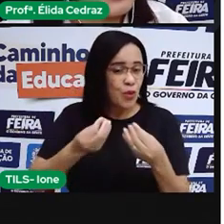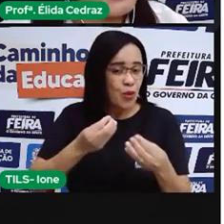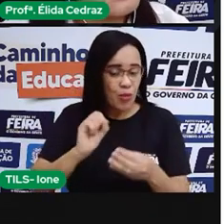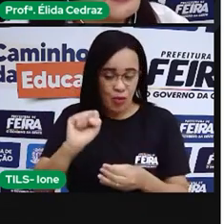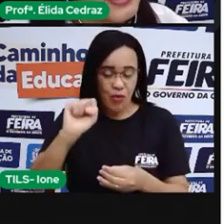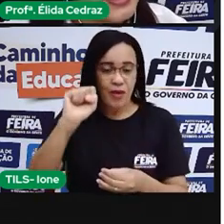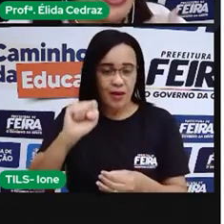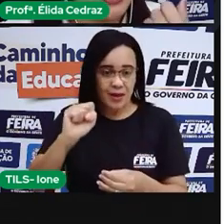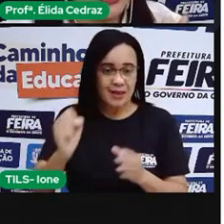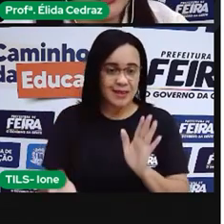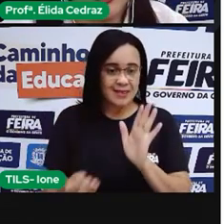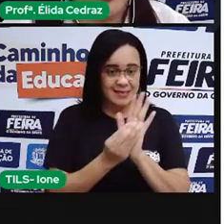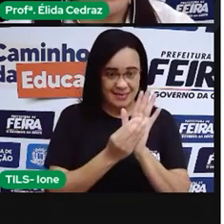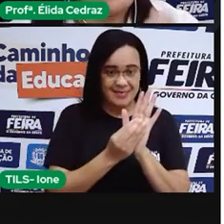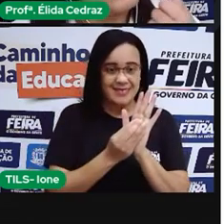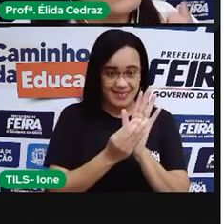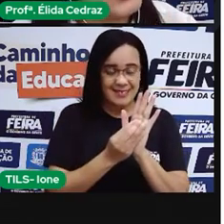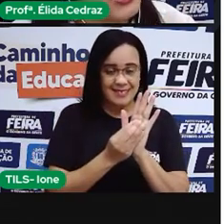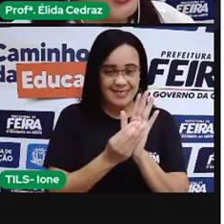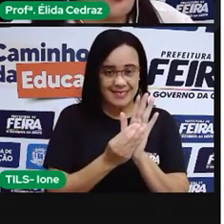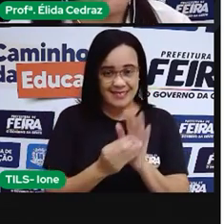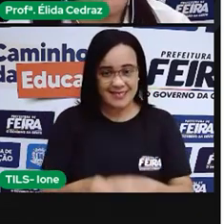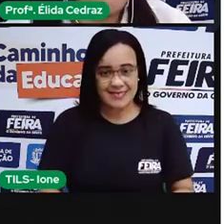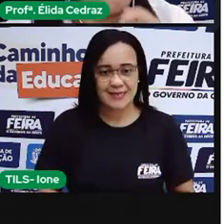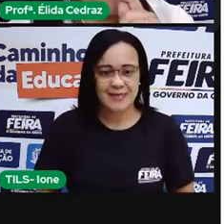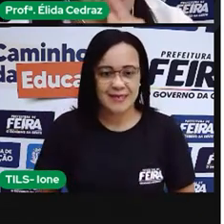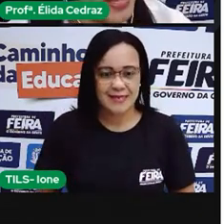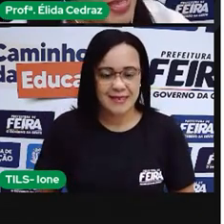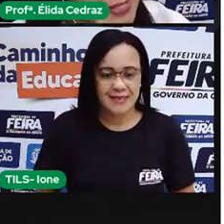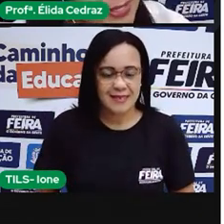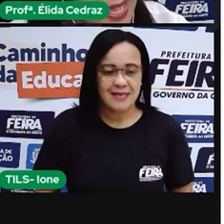sentir, se, só, sol,